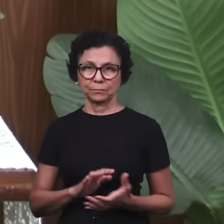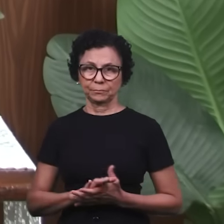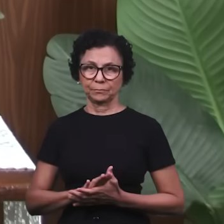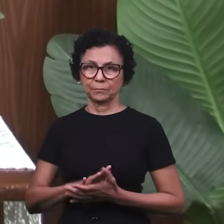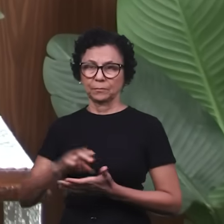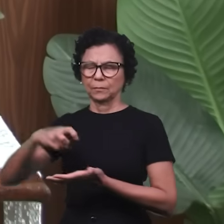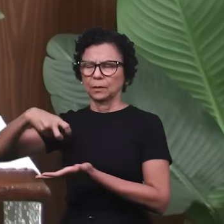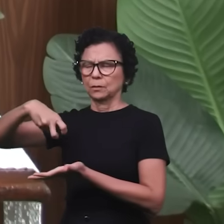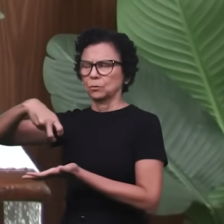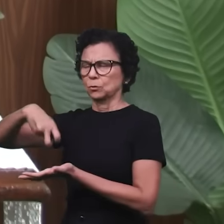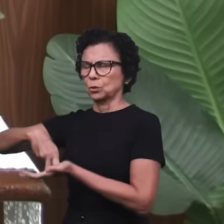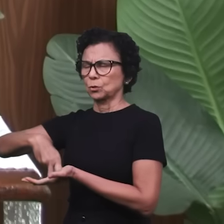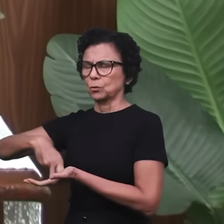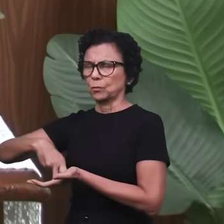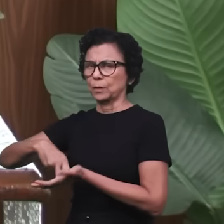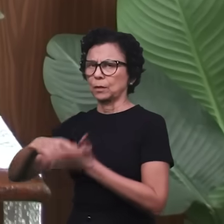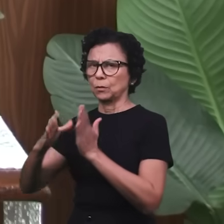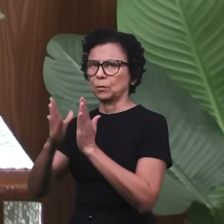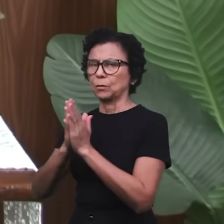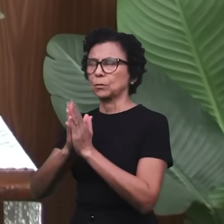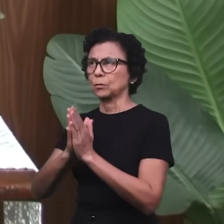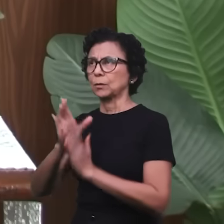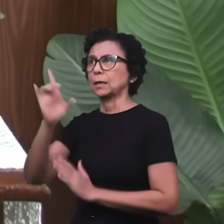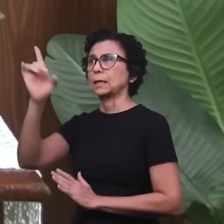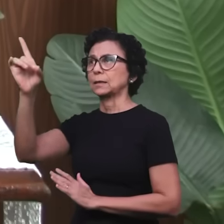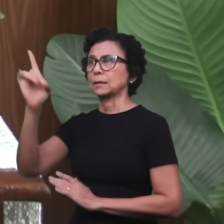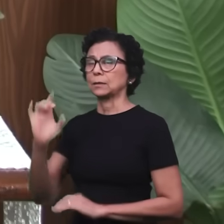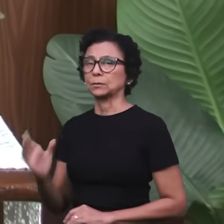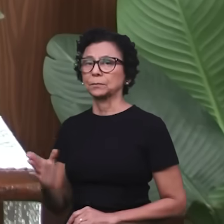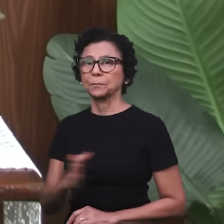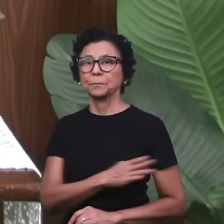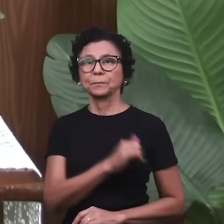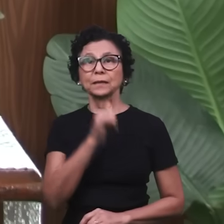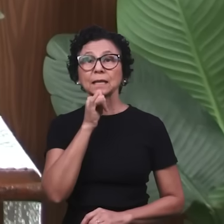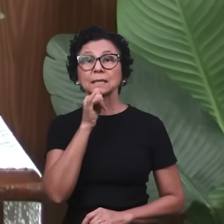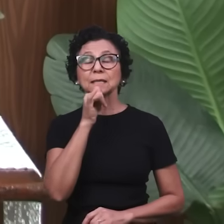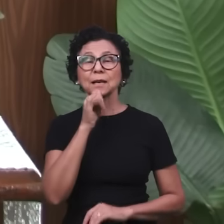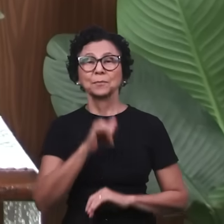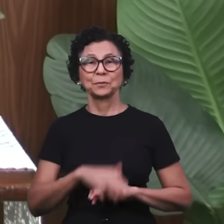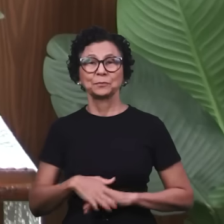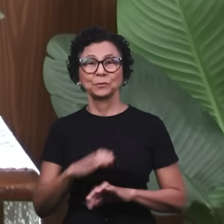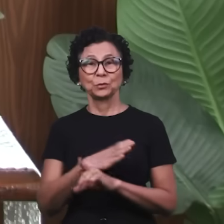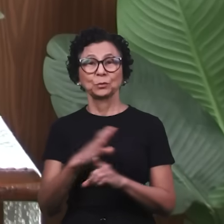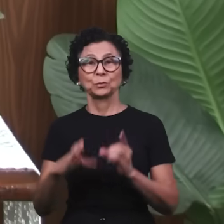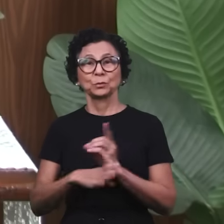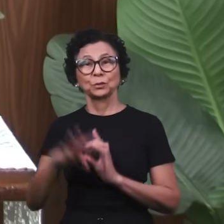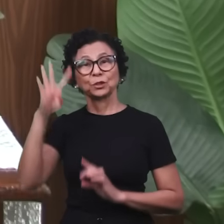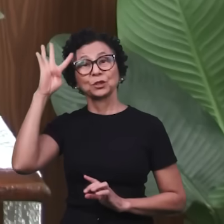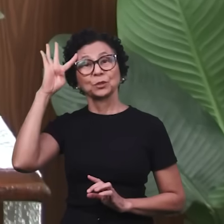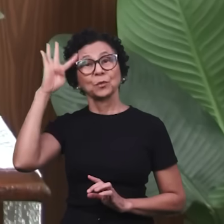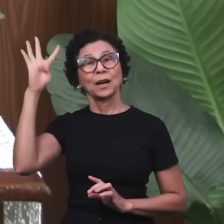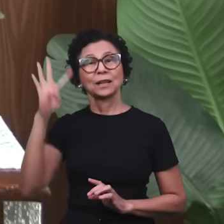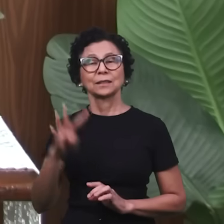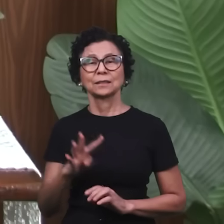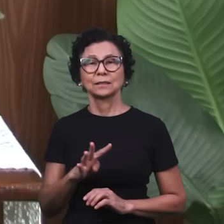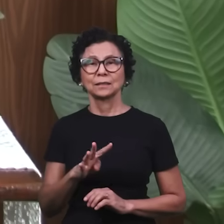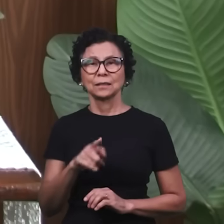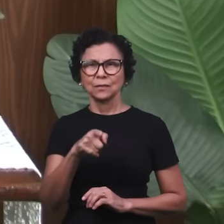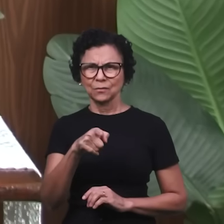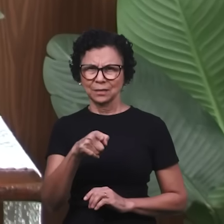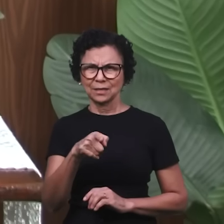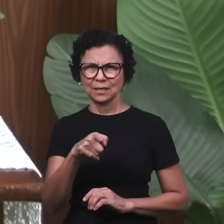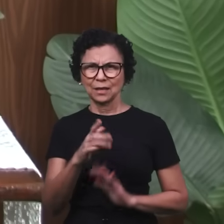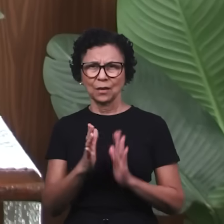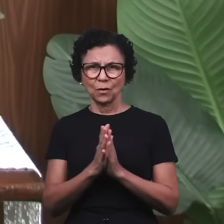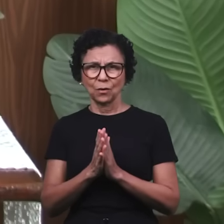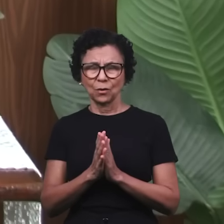orou. Quantos minutos vocês oram às quartas-feiras? 5 minutos. Se você pode se ajoelhar, se